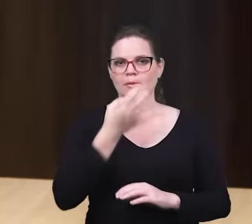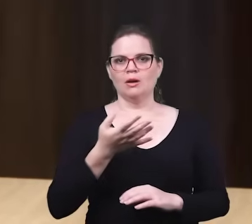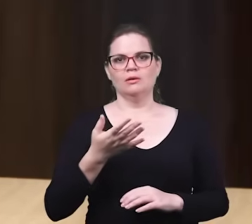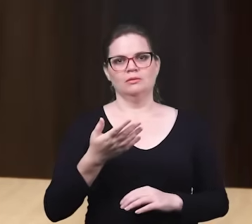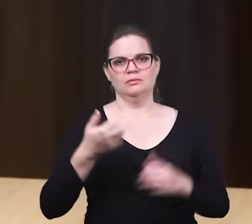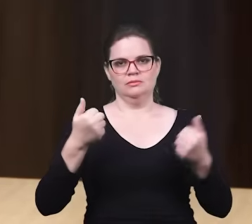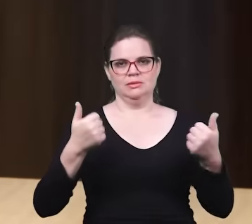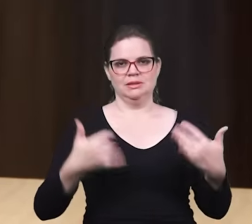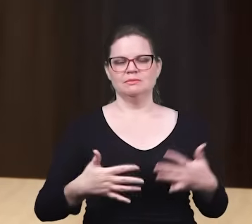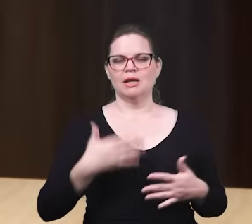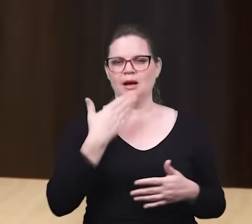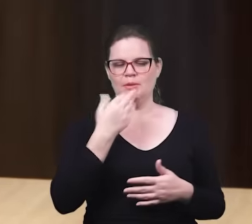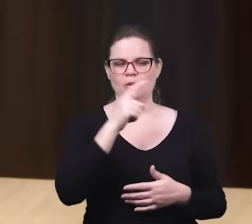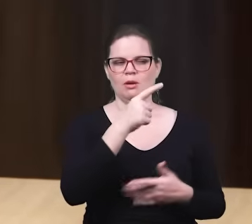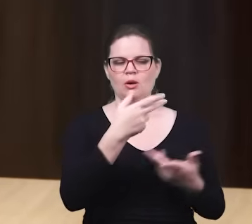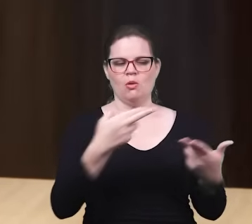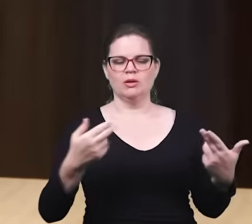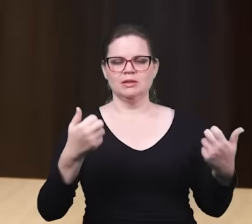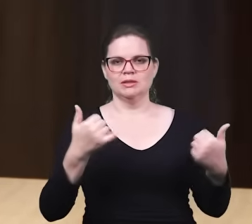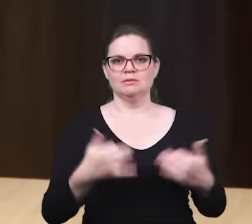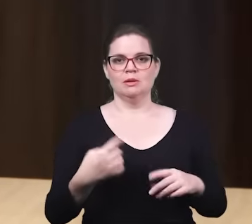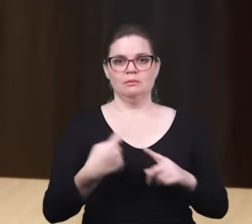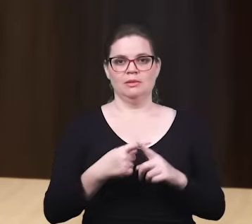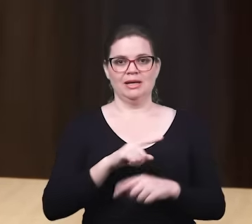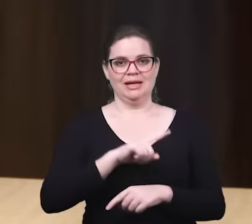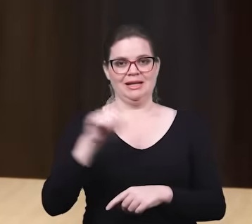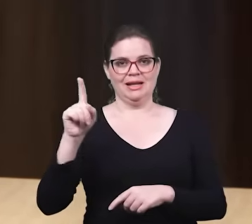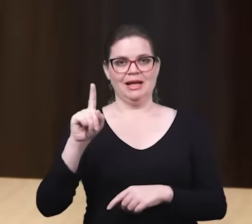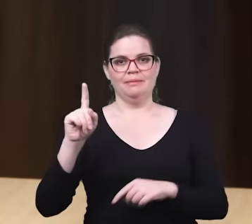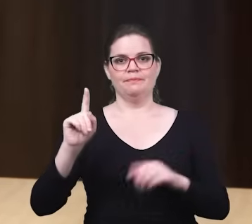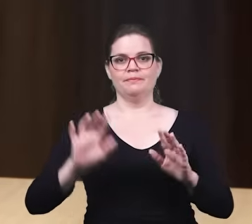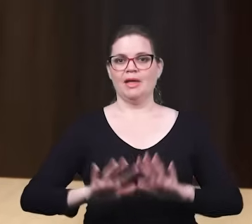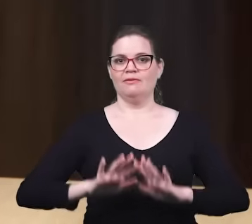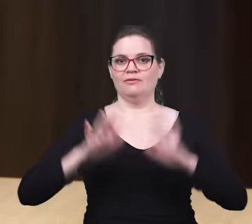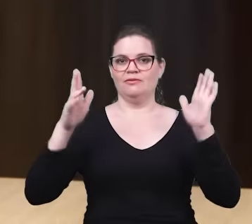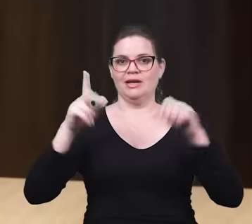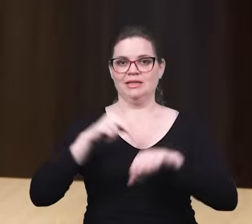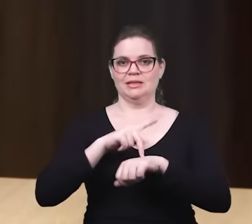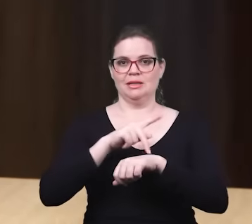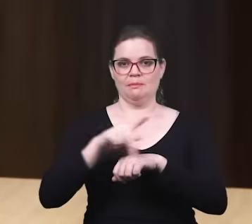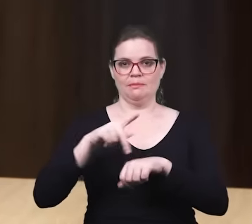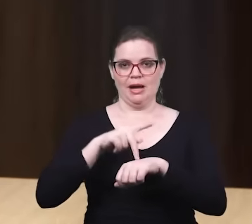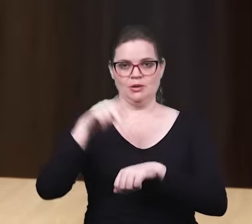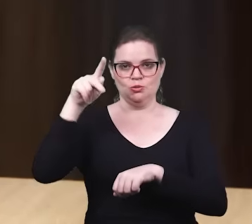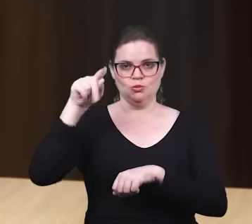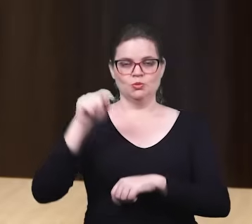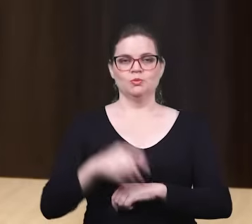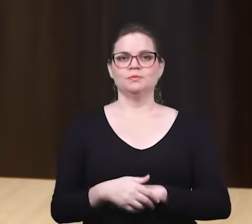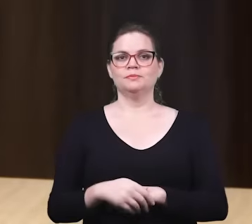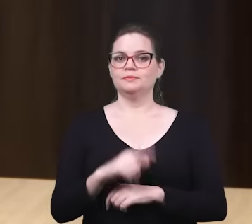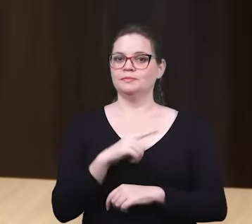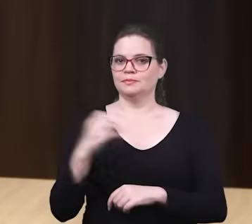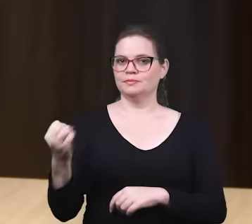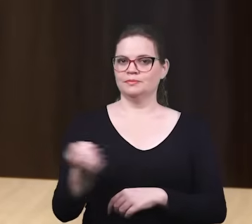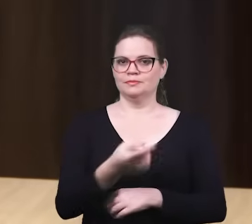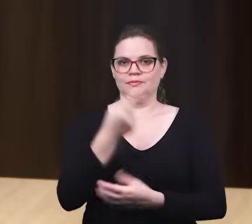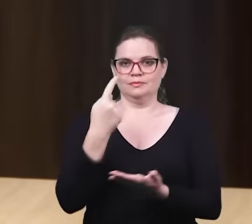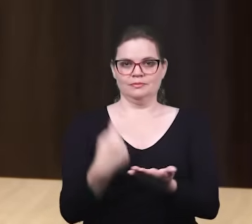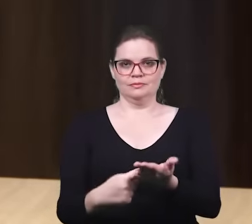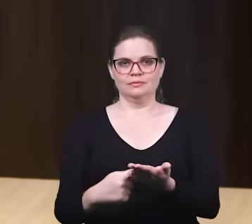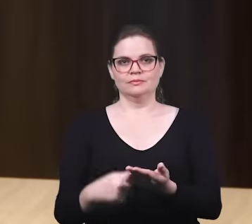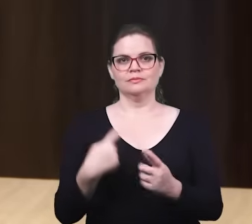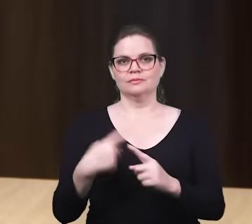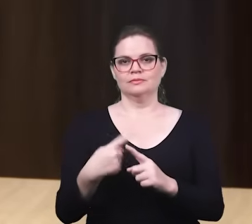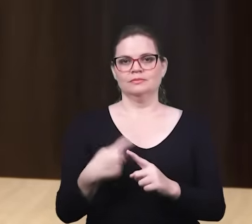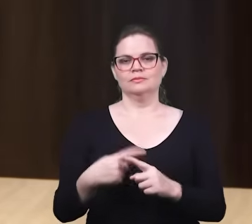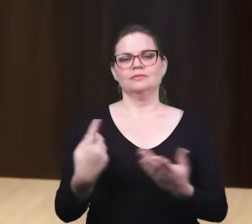melhor para os irmãos, porque na festa da Páscoa, onde foi feita a nova aliança,